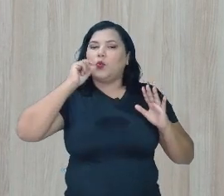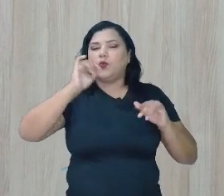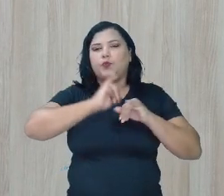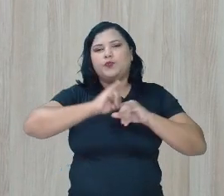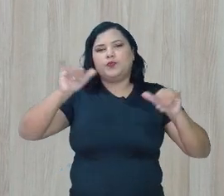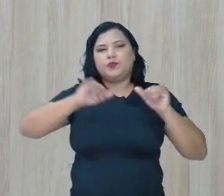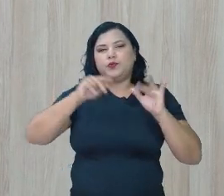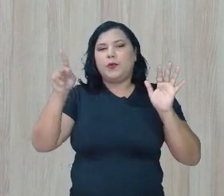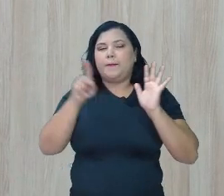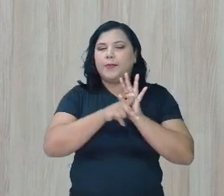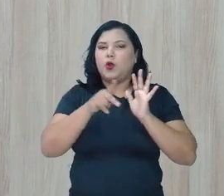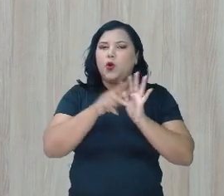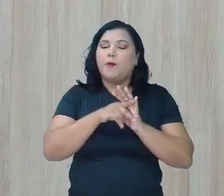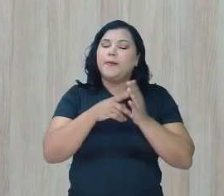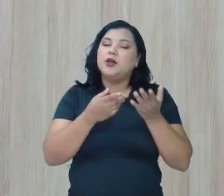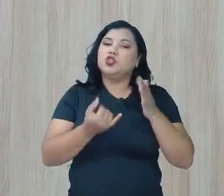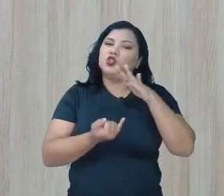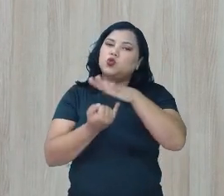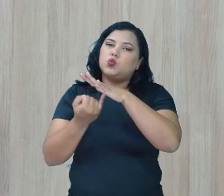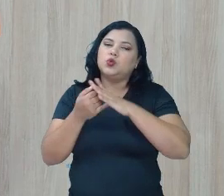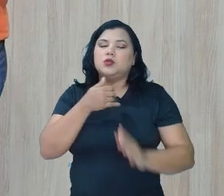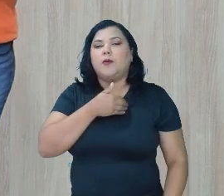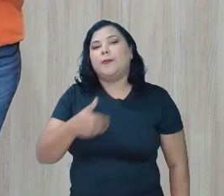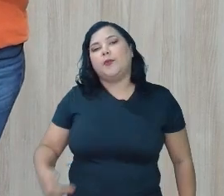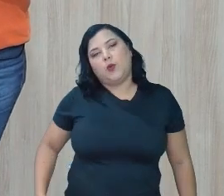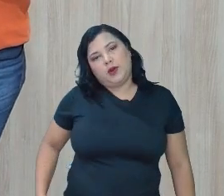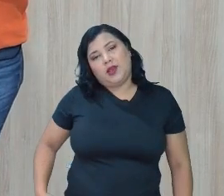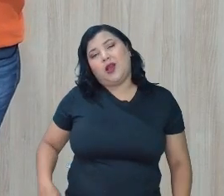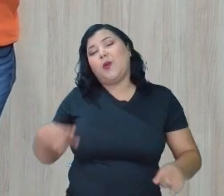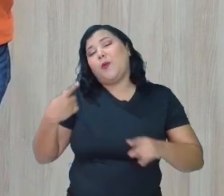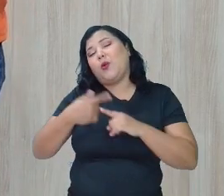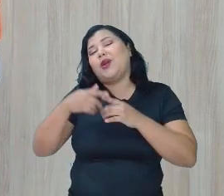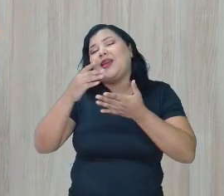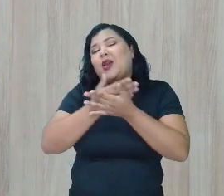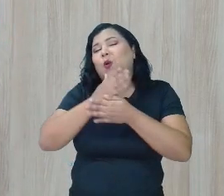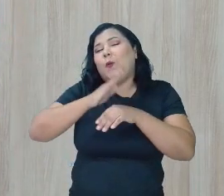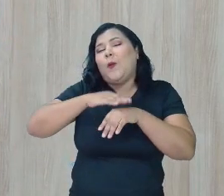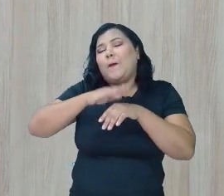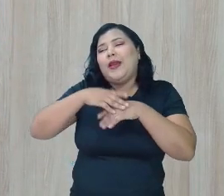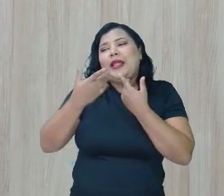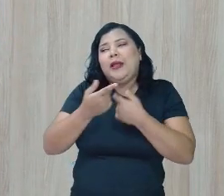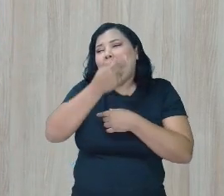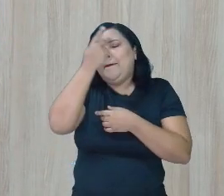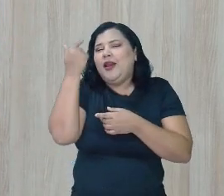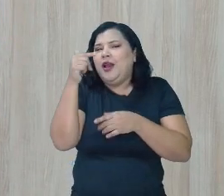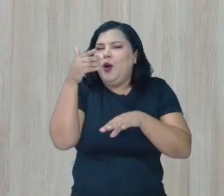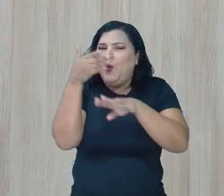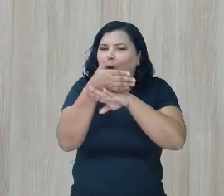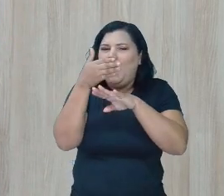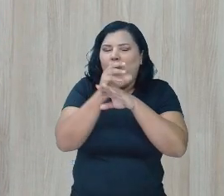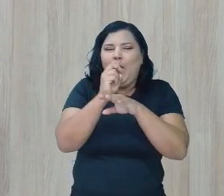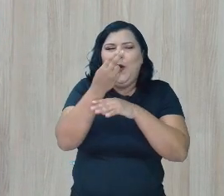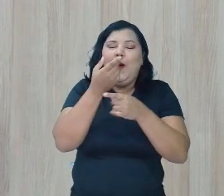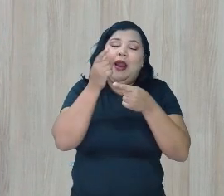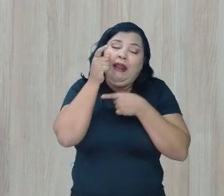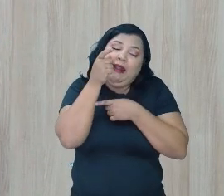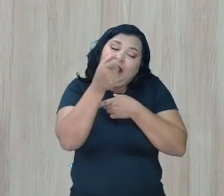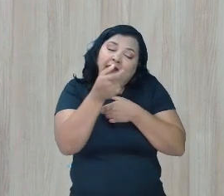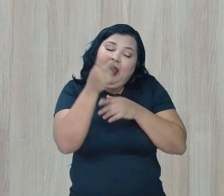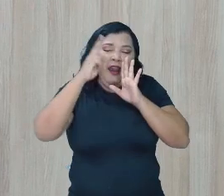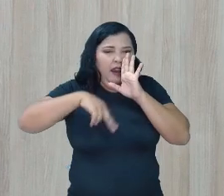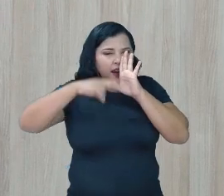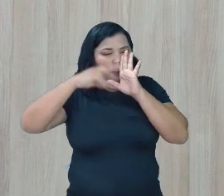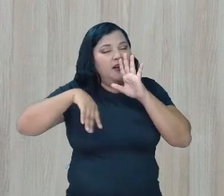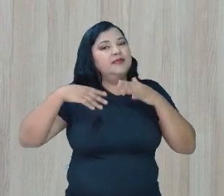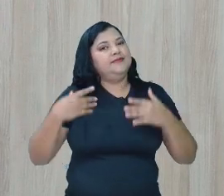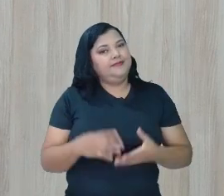por falta de acesso ou desejo mesmo de praticar a leitura pessoal.